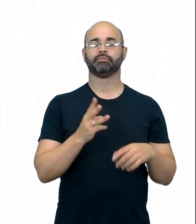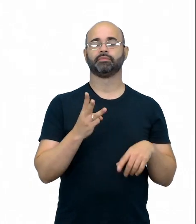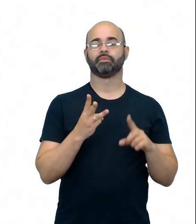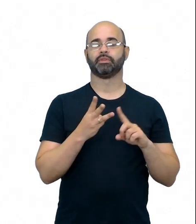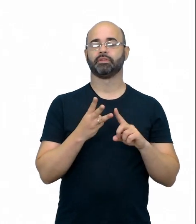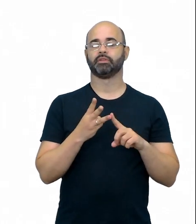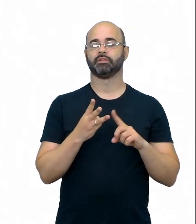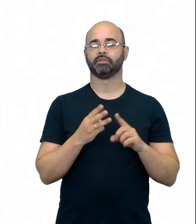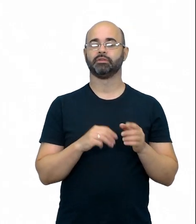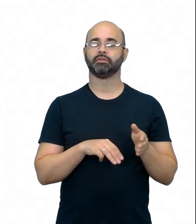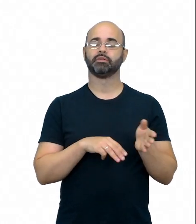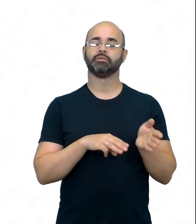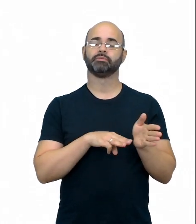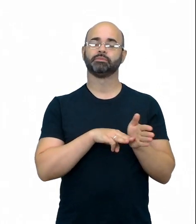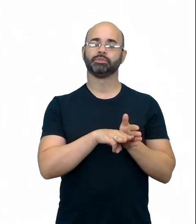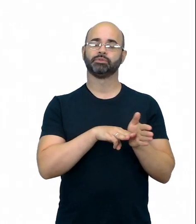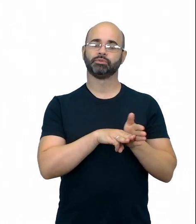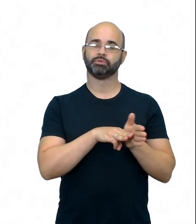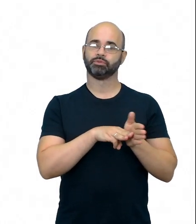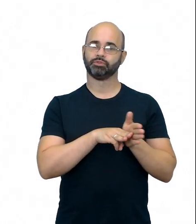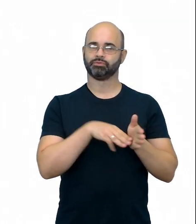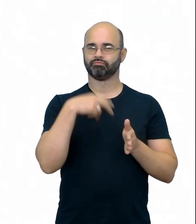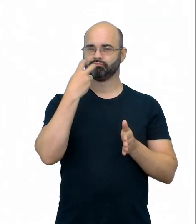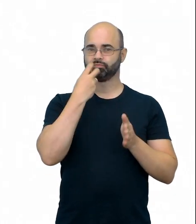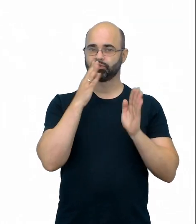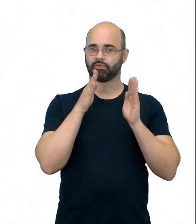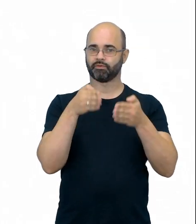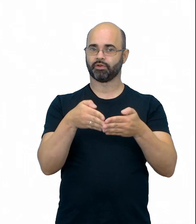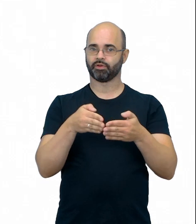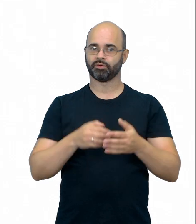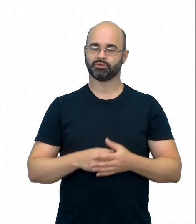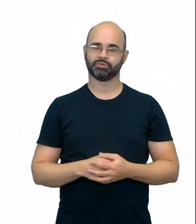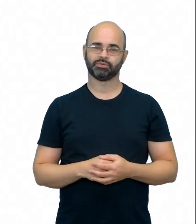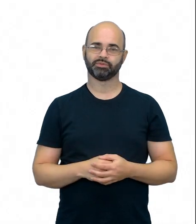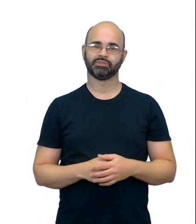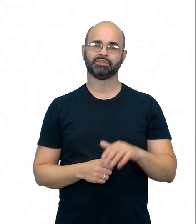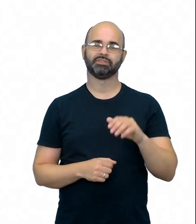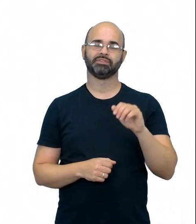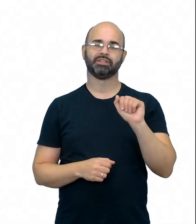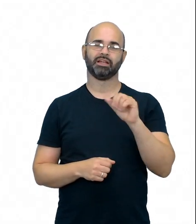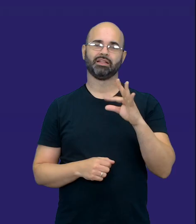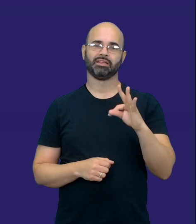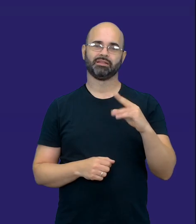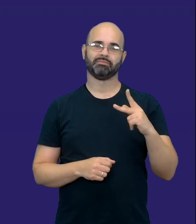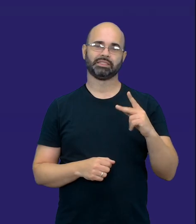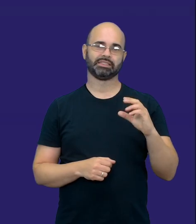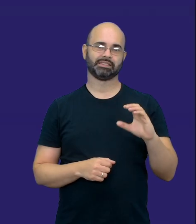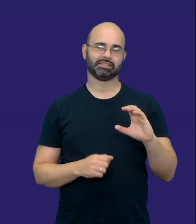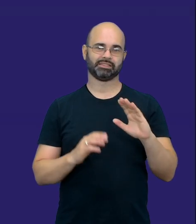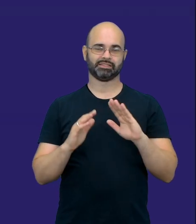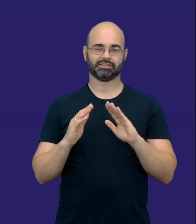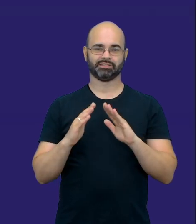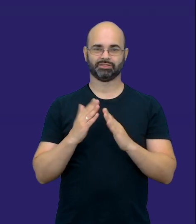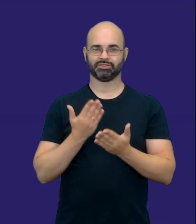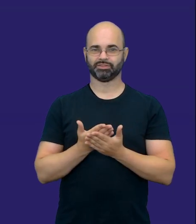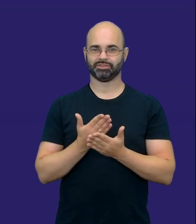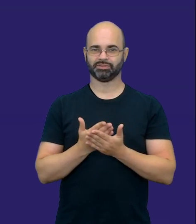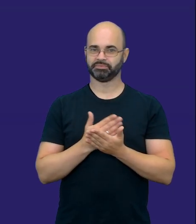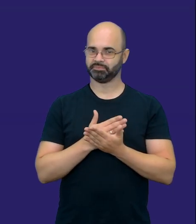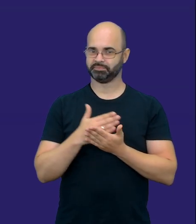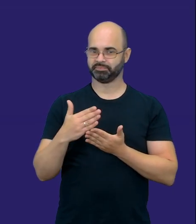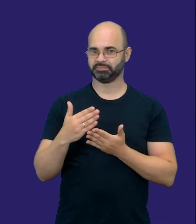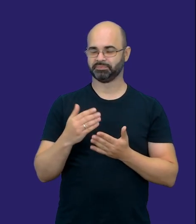metodologia com enfoque na oralidade para ser discutida no ATPC da escola. Vamos dar início aí, então,